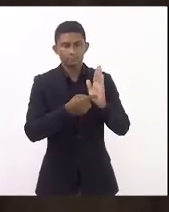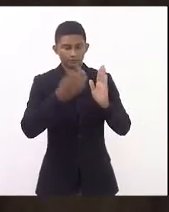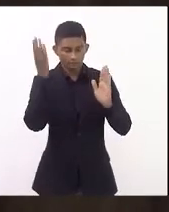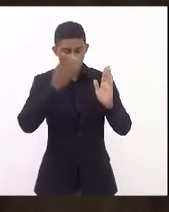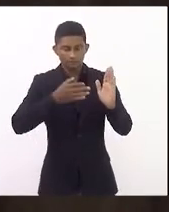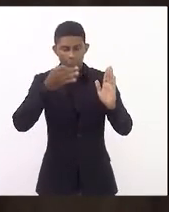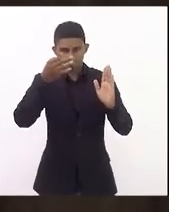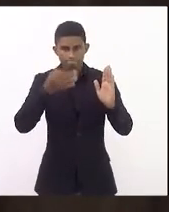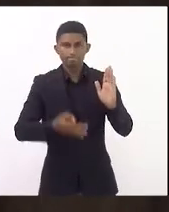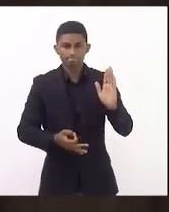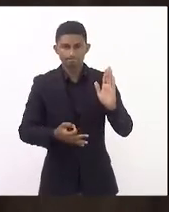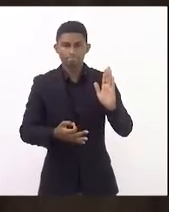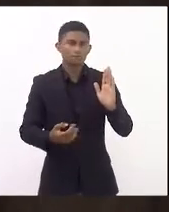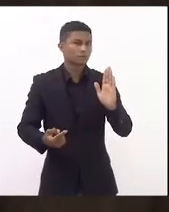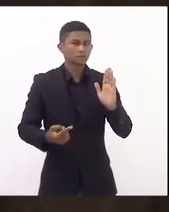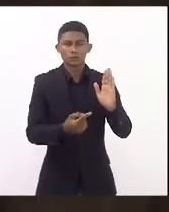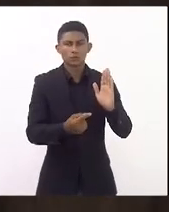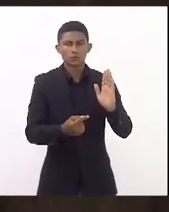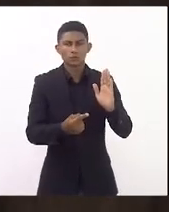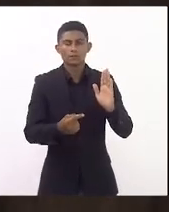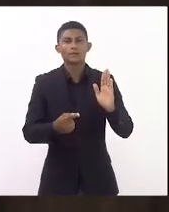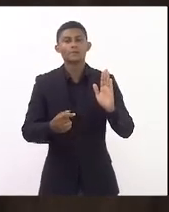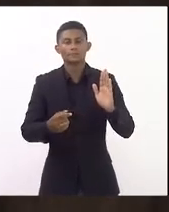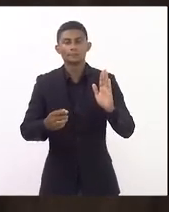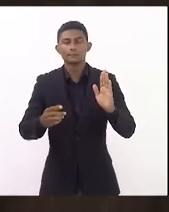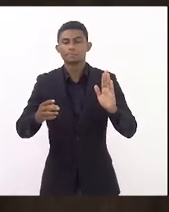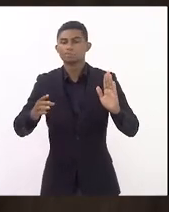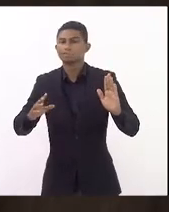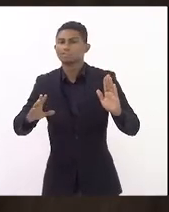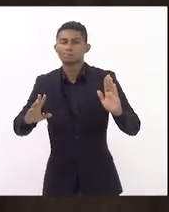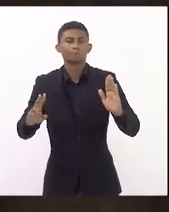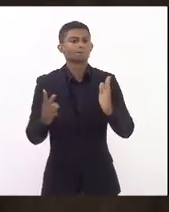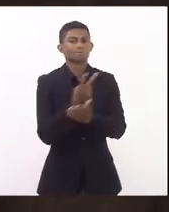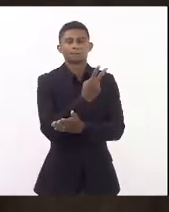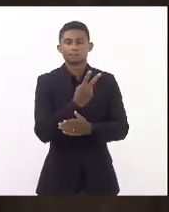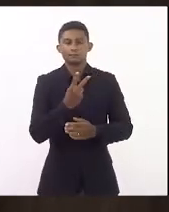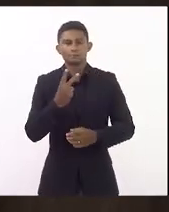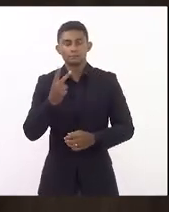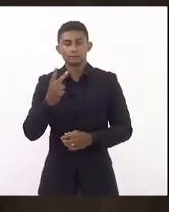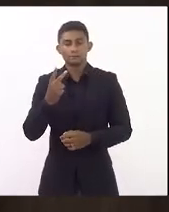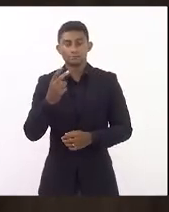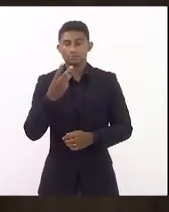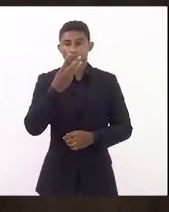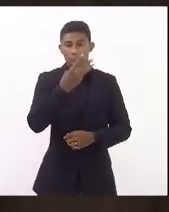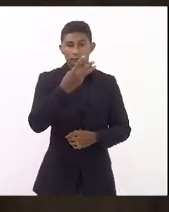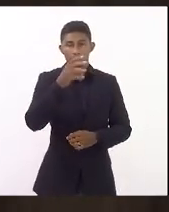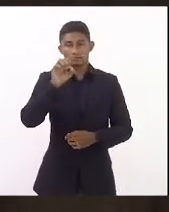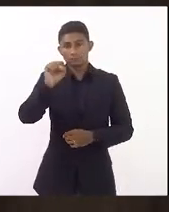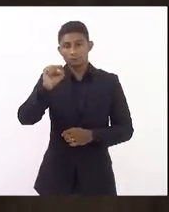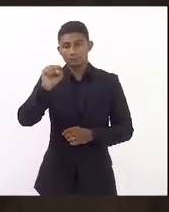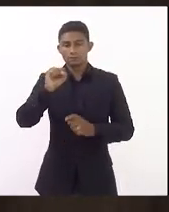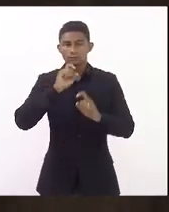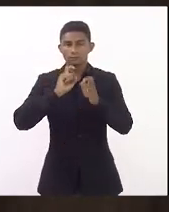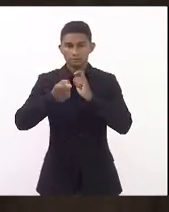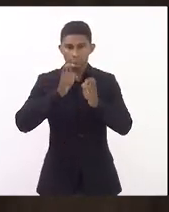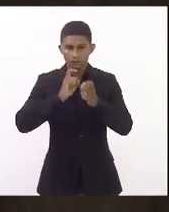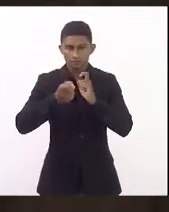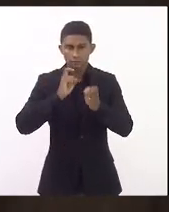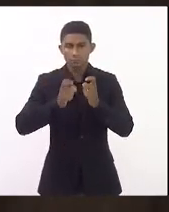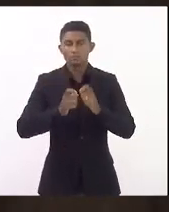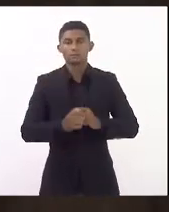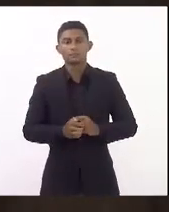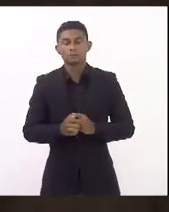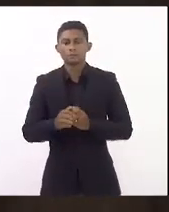exatidão o ocorrido na 38ª sessão extraordinária,